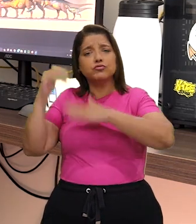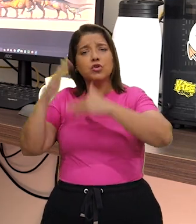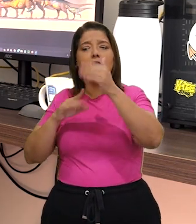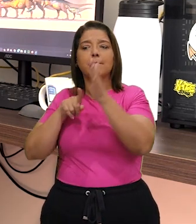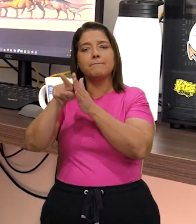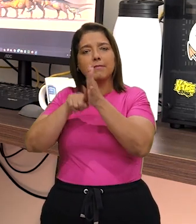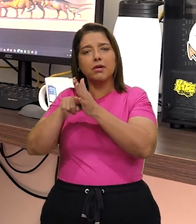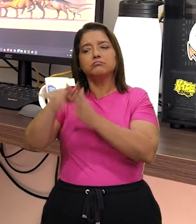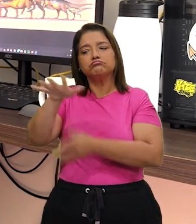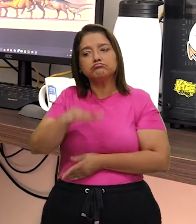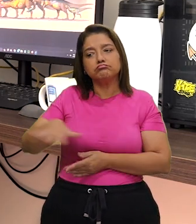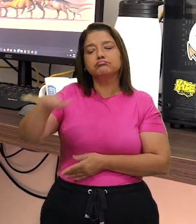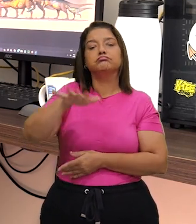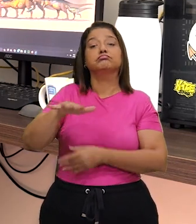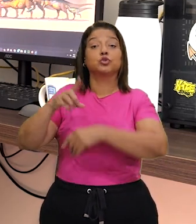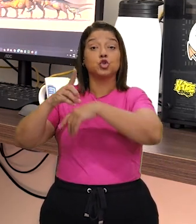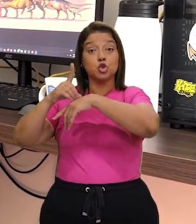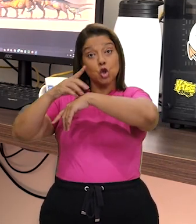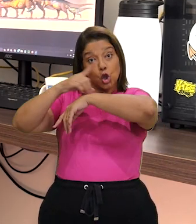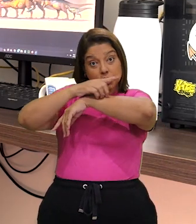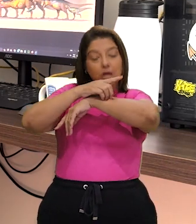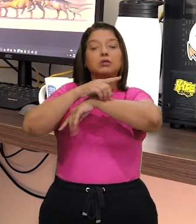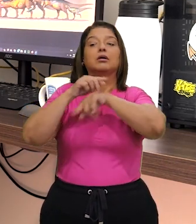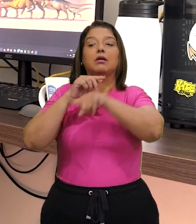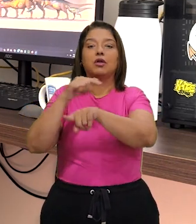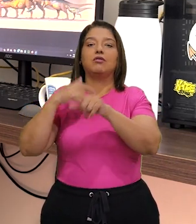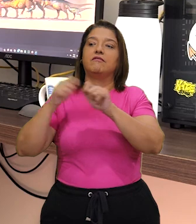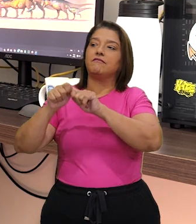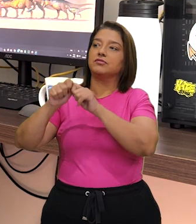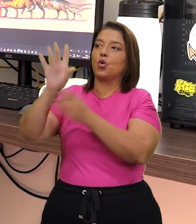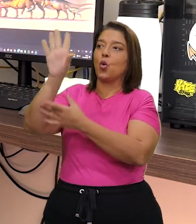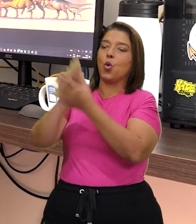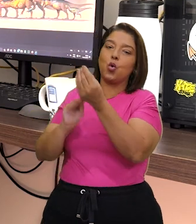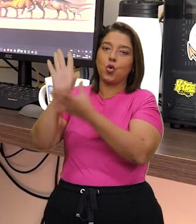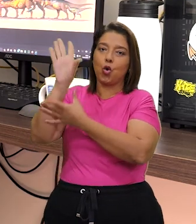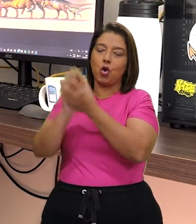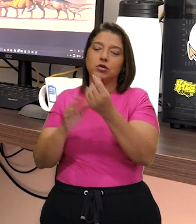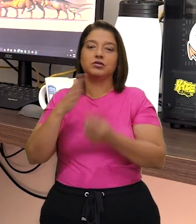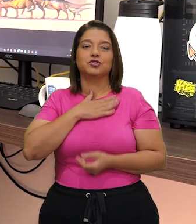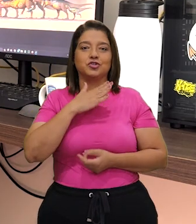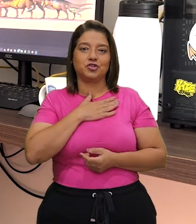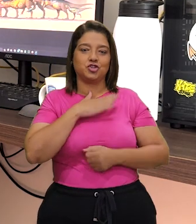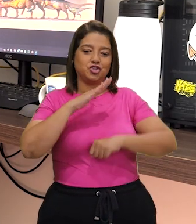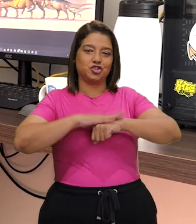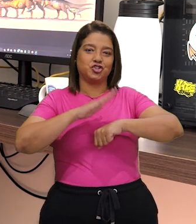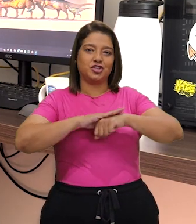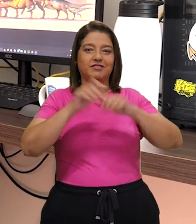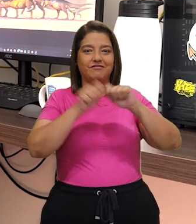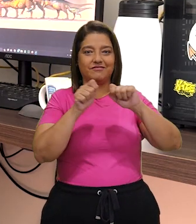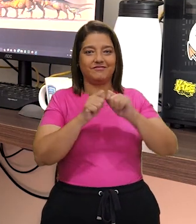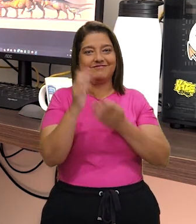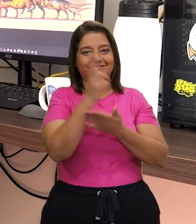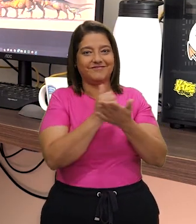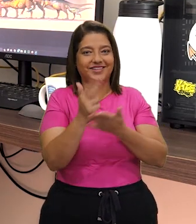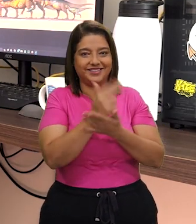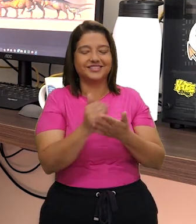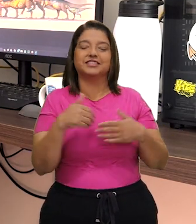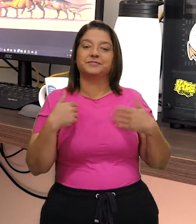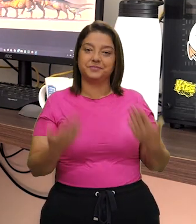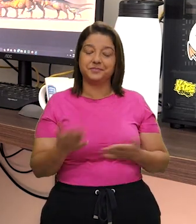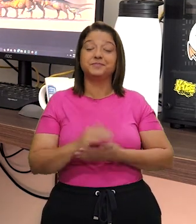imagens para eu poder reproduzir aquele animal da minha forma esse é um processo que é